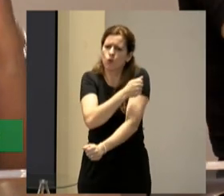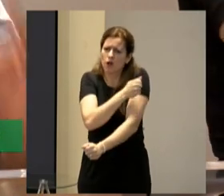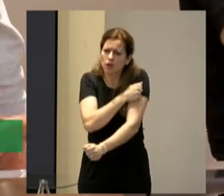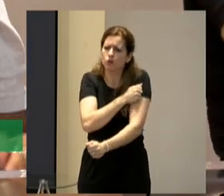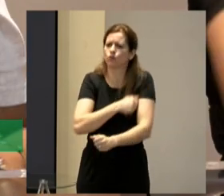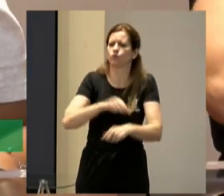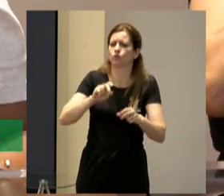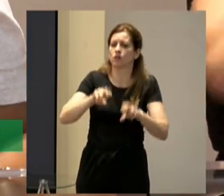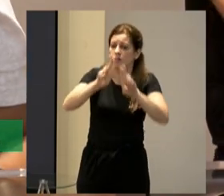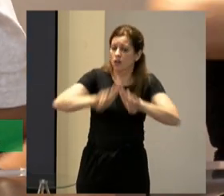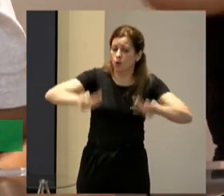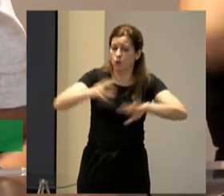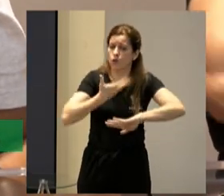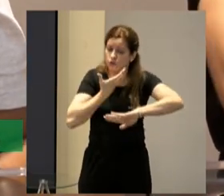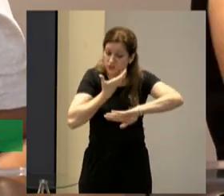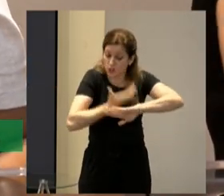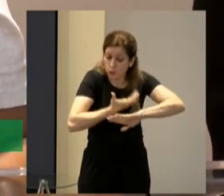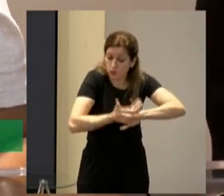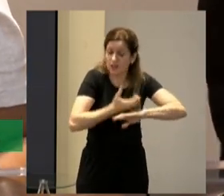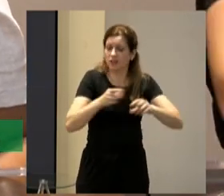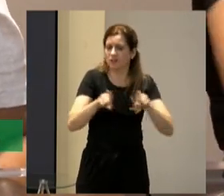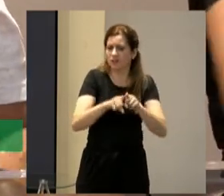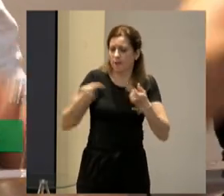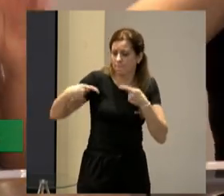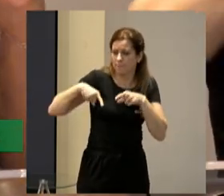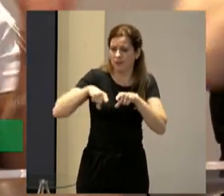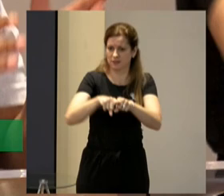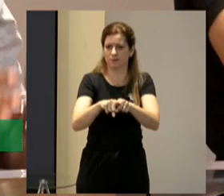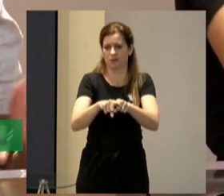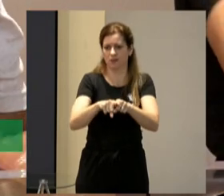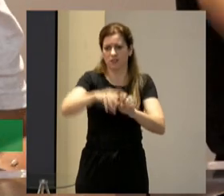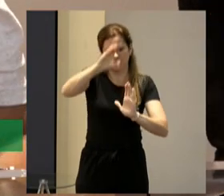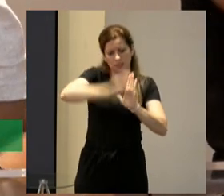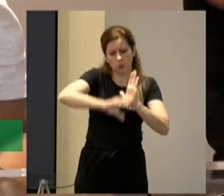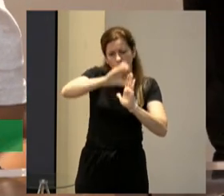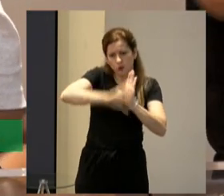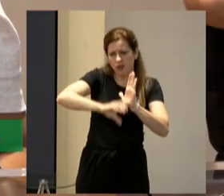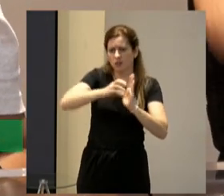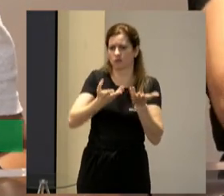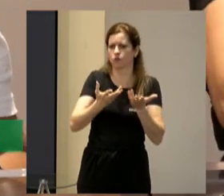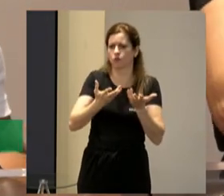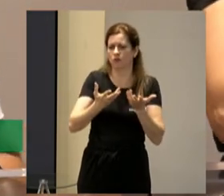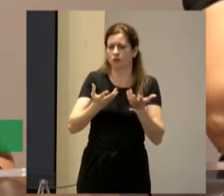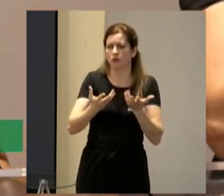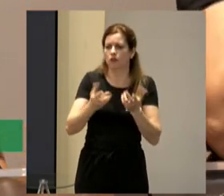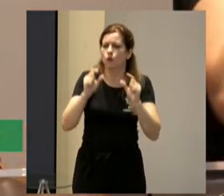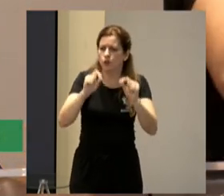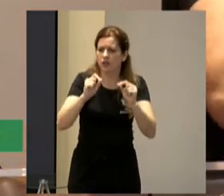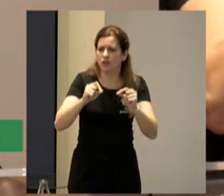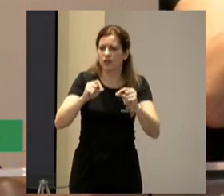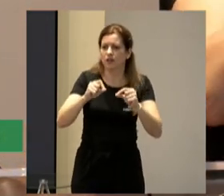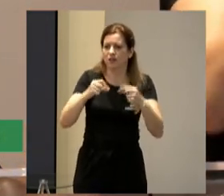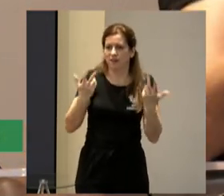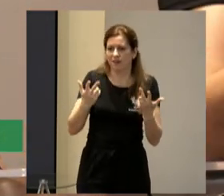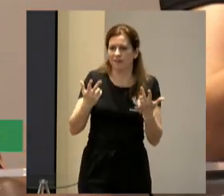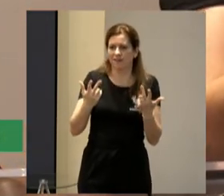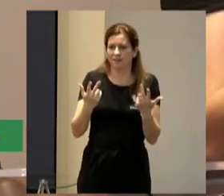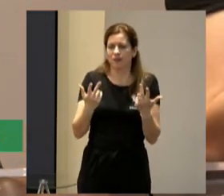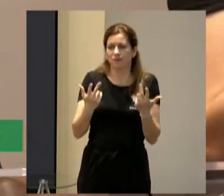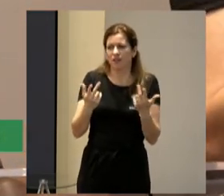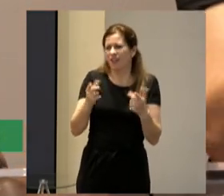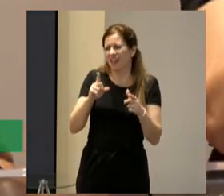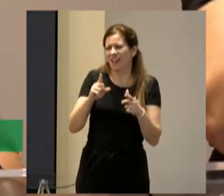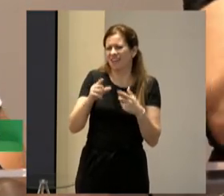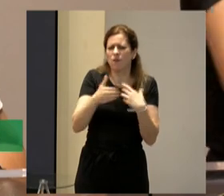a mudança dessas grades curriculares, a inclusão dessa temática como obrigação, não para inglês ver, para